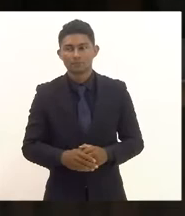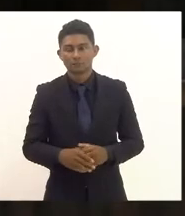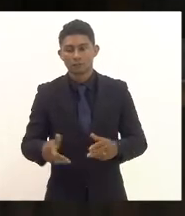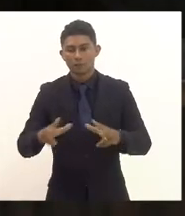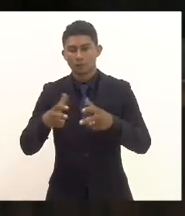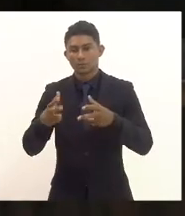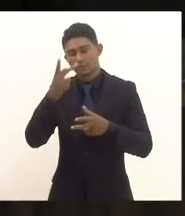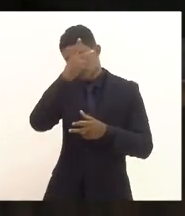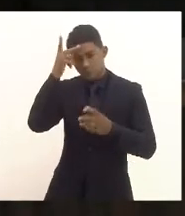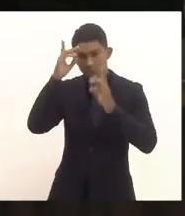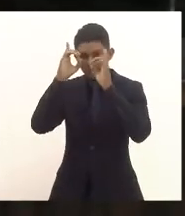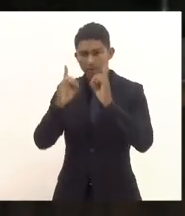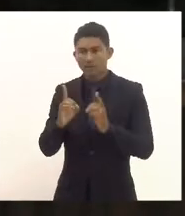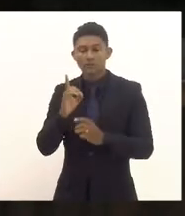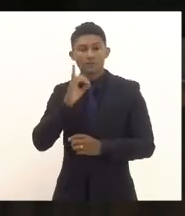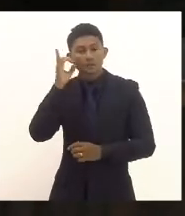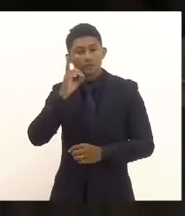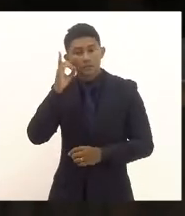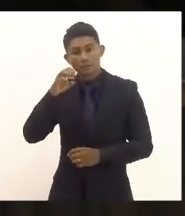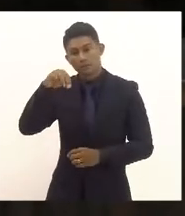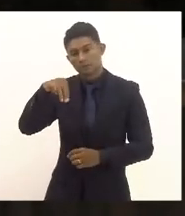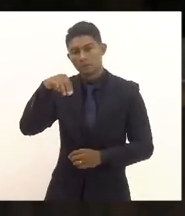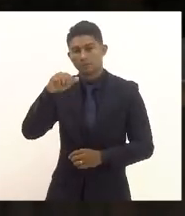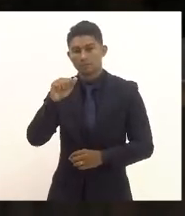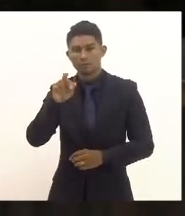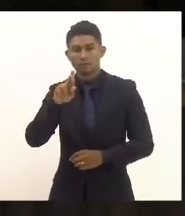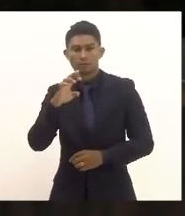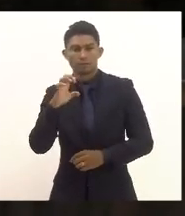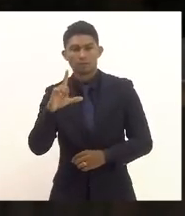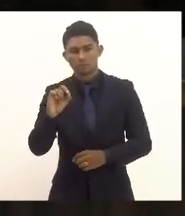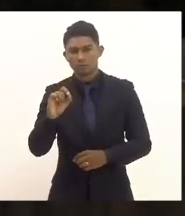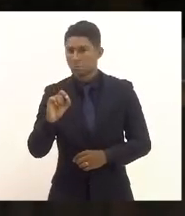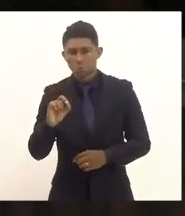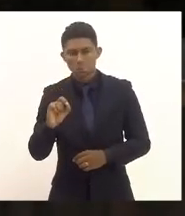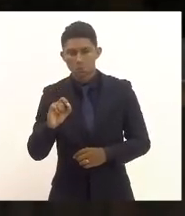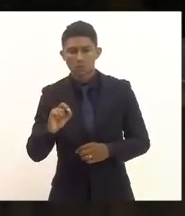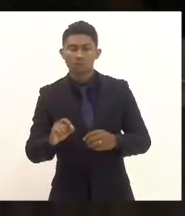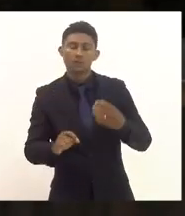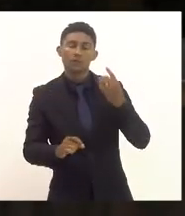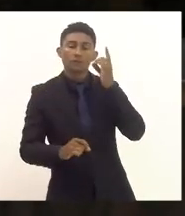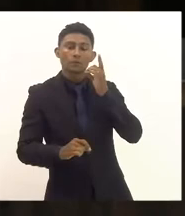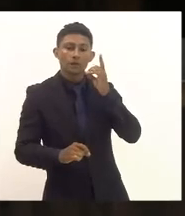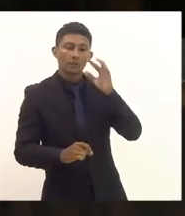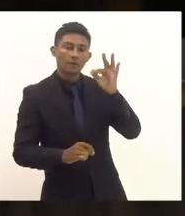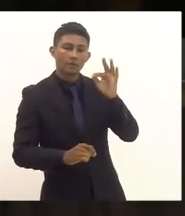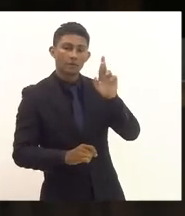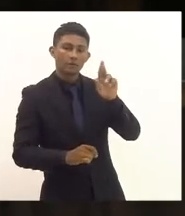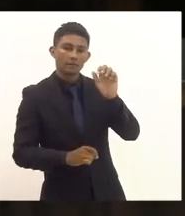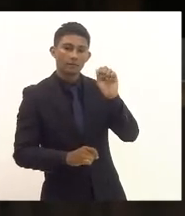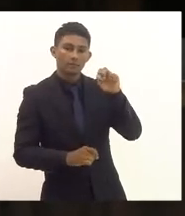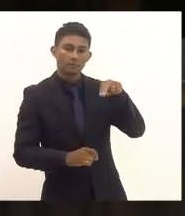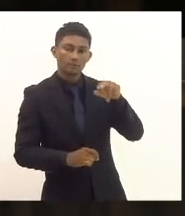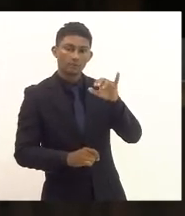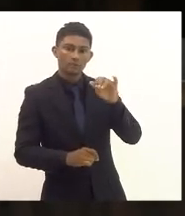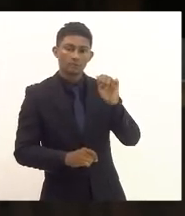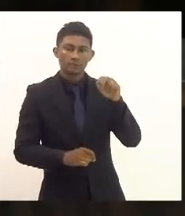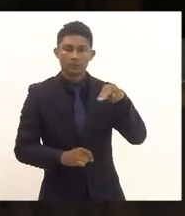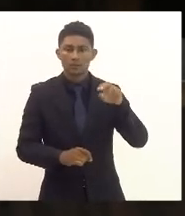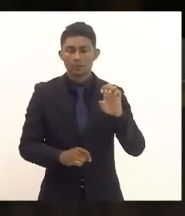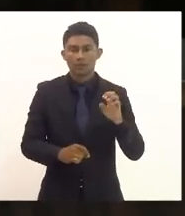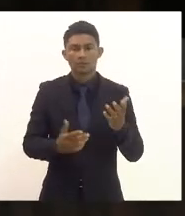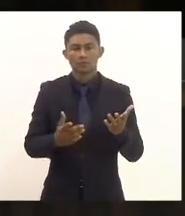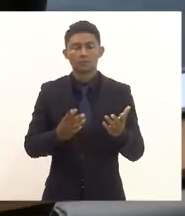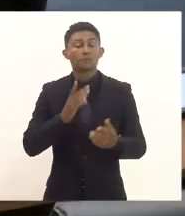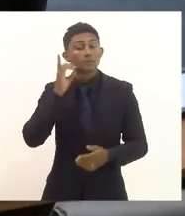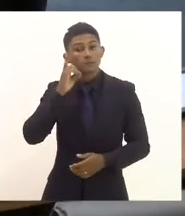Deputado Marcelo cabeleireiro deputada a Franciane Motta o deputado Pedro